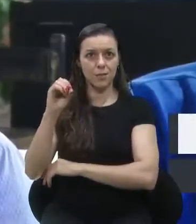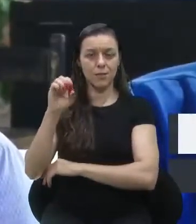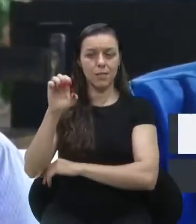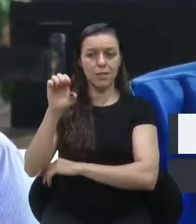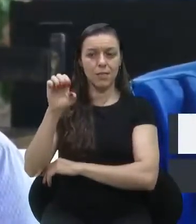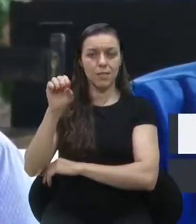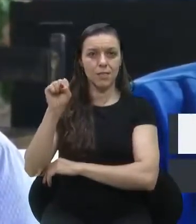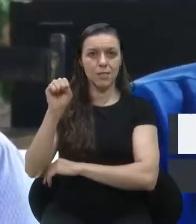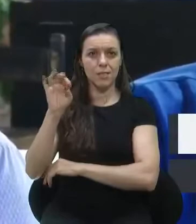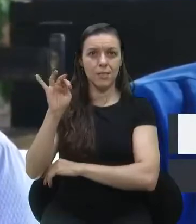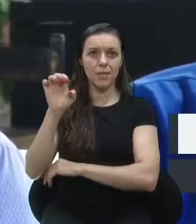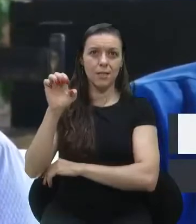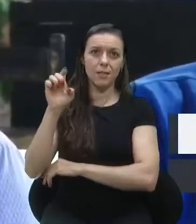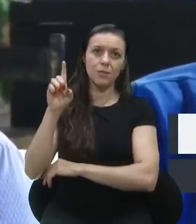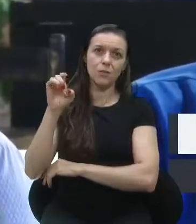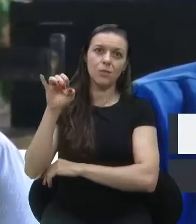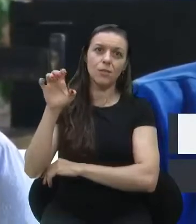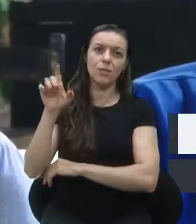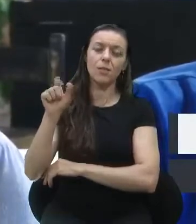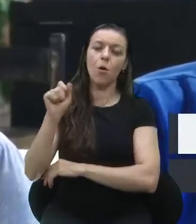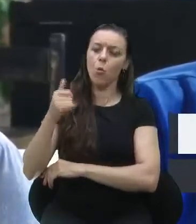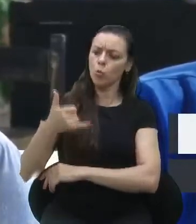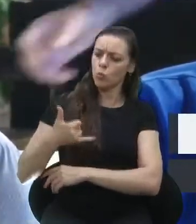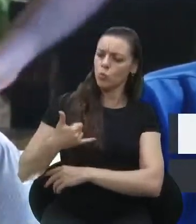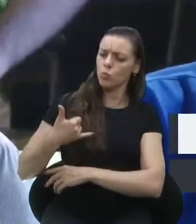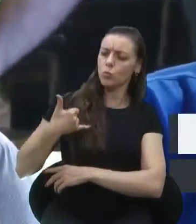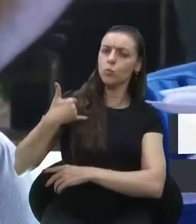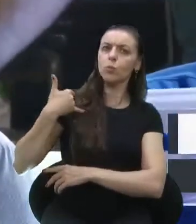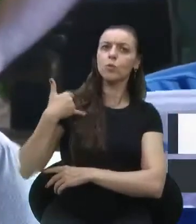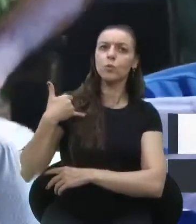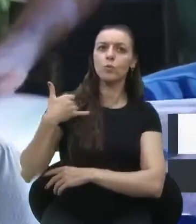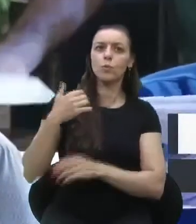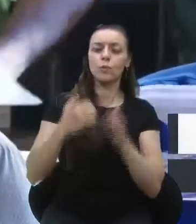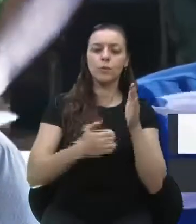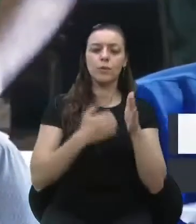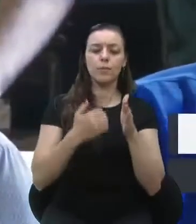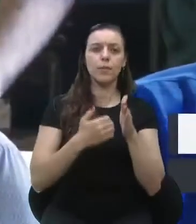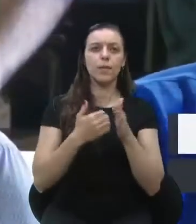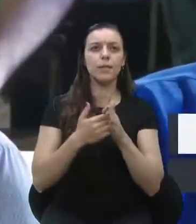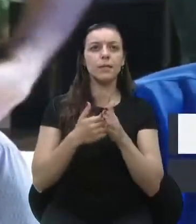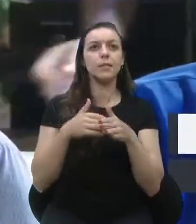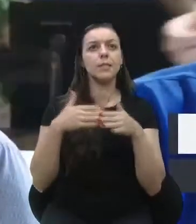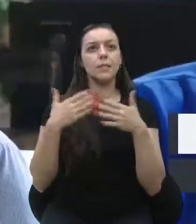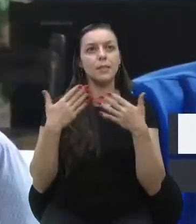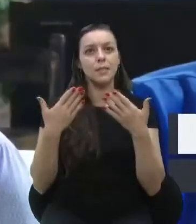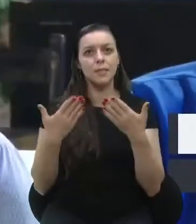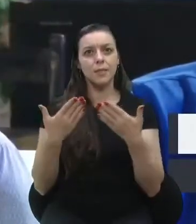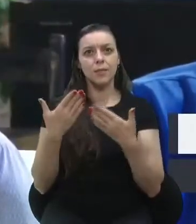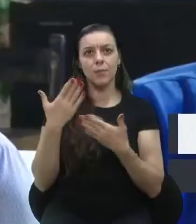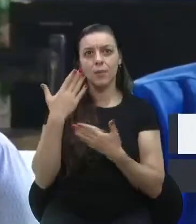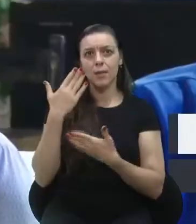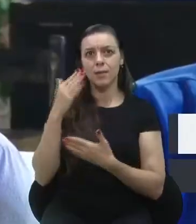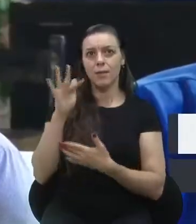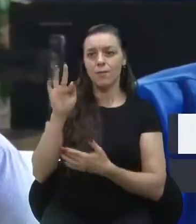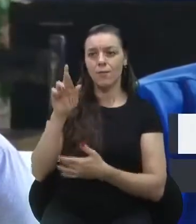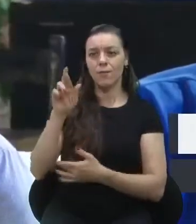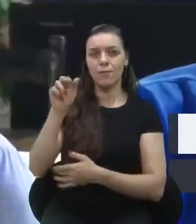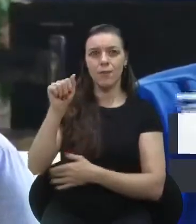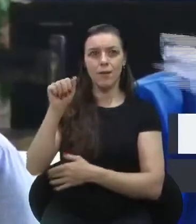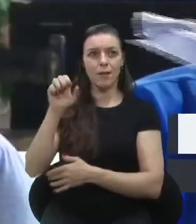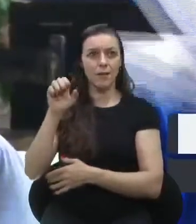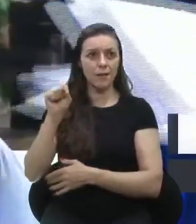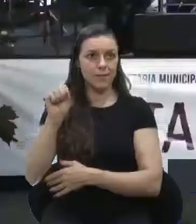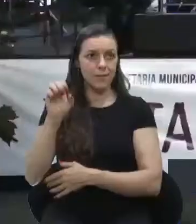tanto nos orgulha. Então, nossos parabéns à Frasle Caxias do Sul. Era isso,